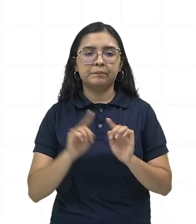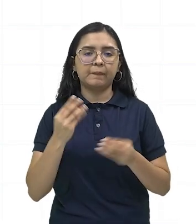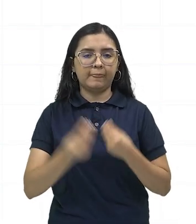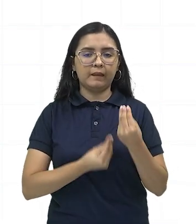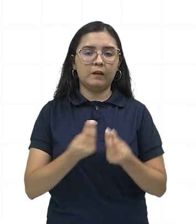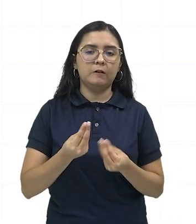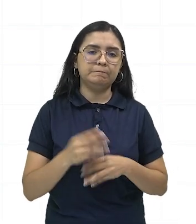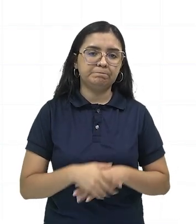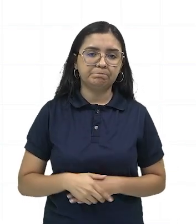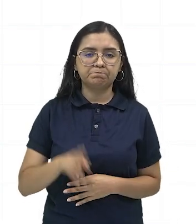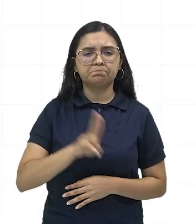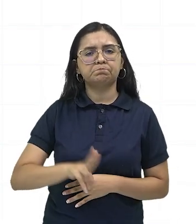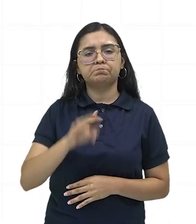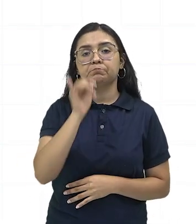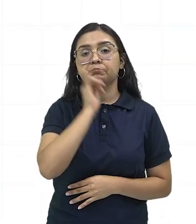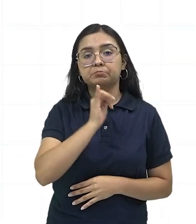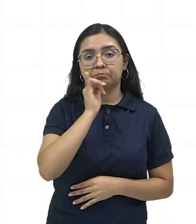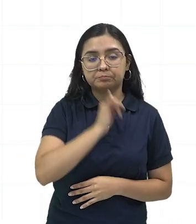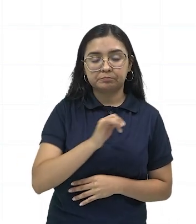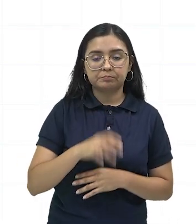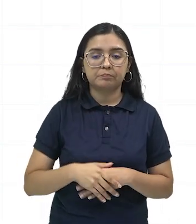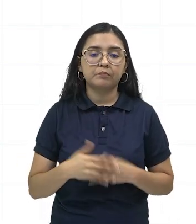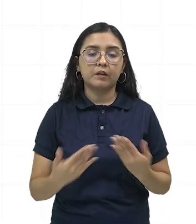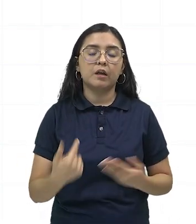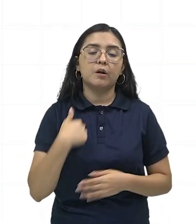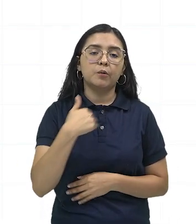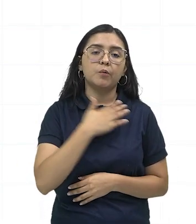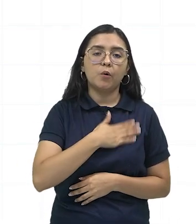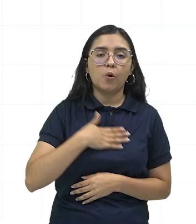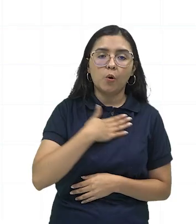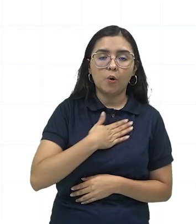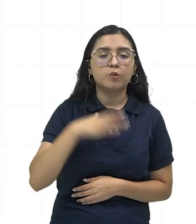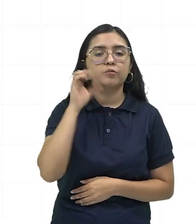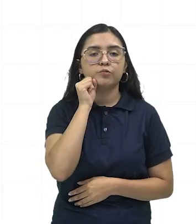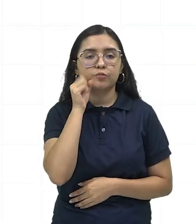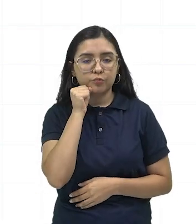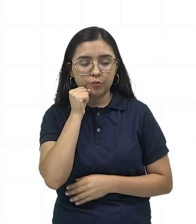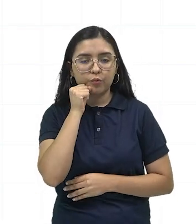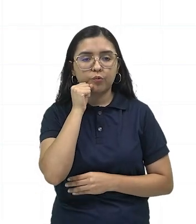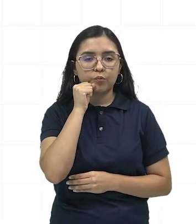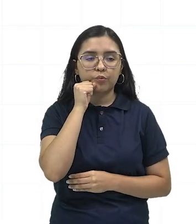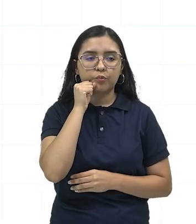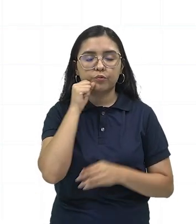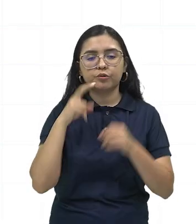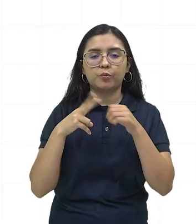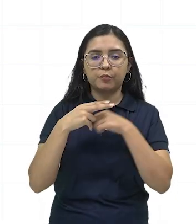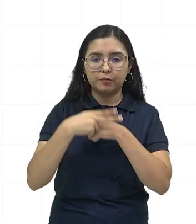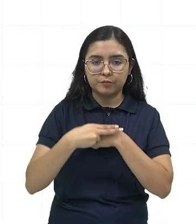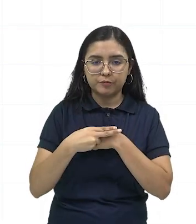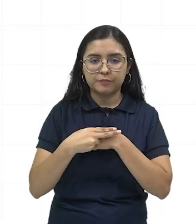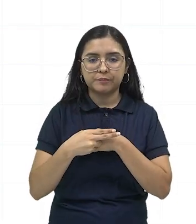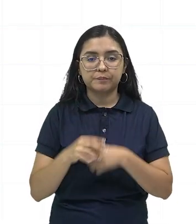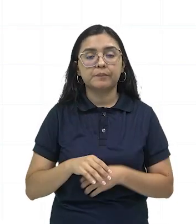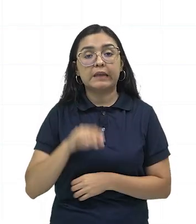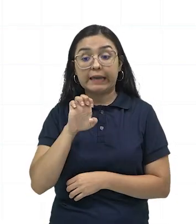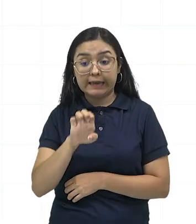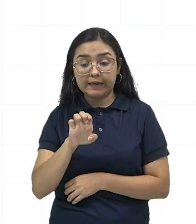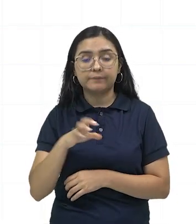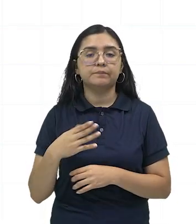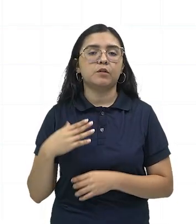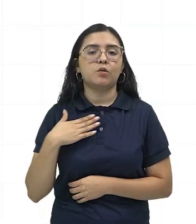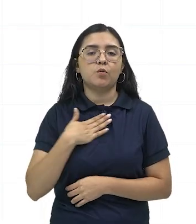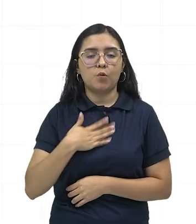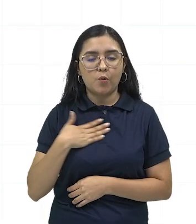isso funciona na prática? Se eu digo, por exemplo, eu gosto de suco de cupuaçu e eu gosto